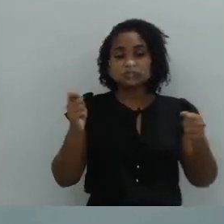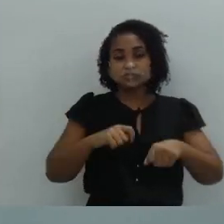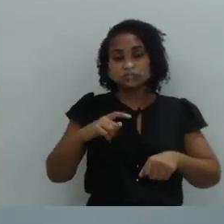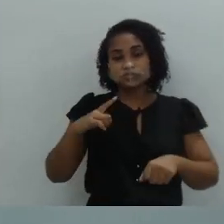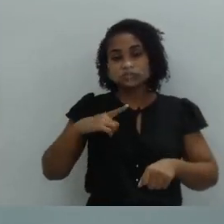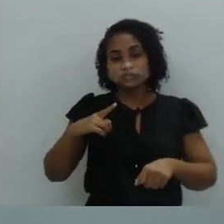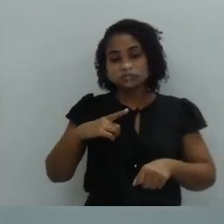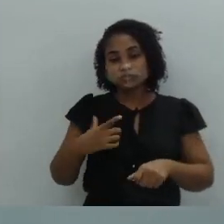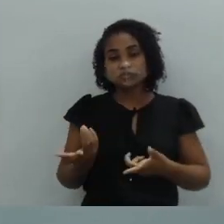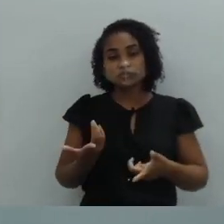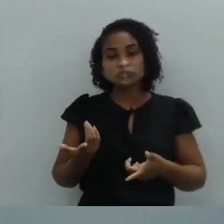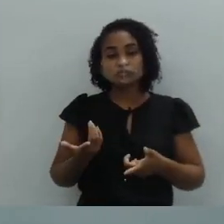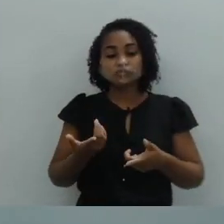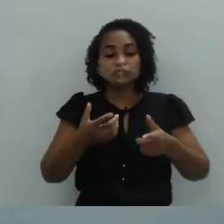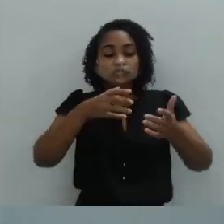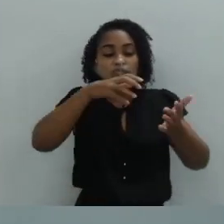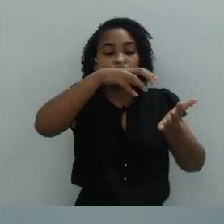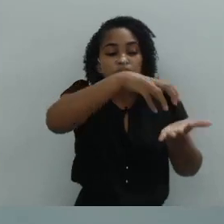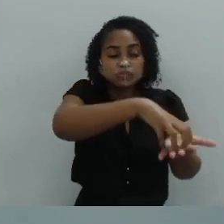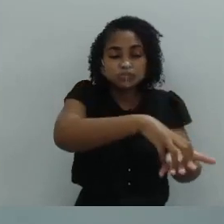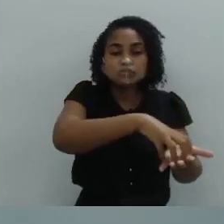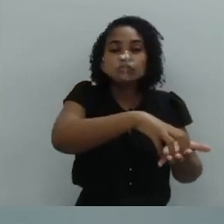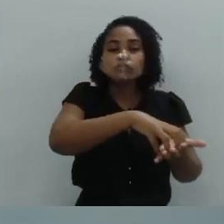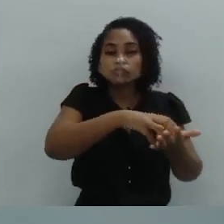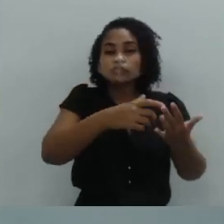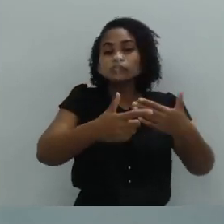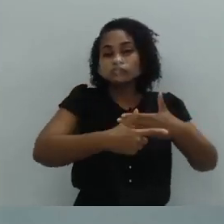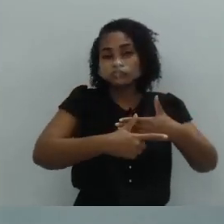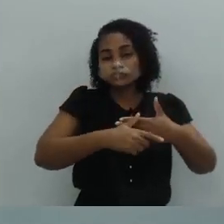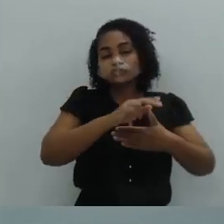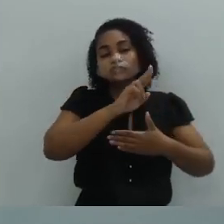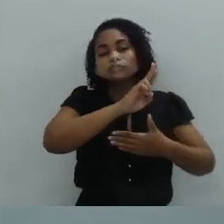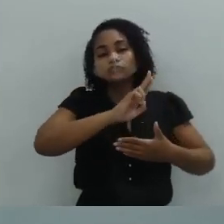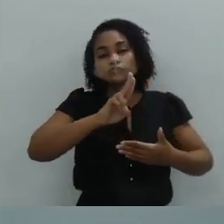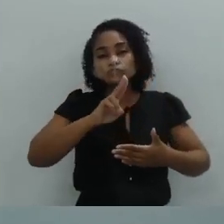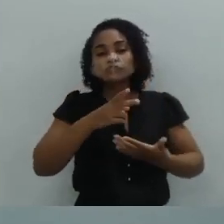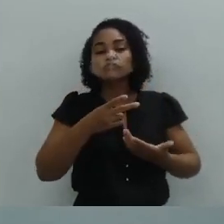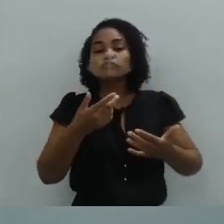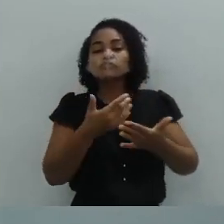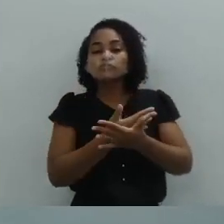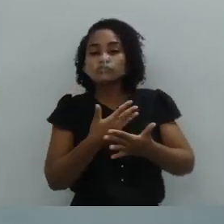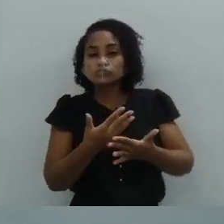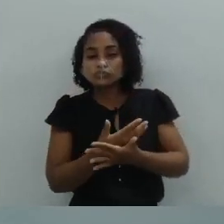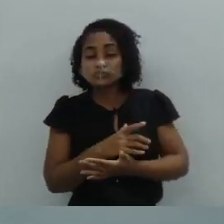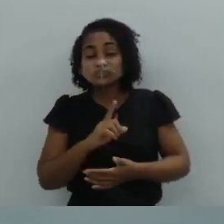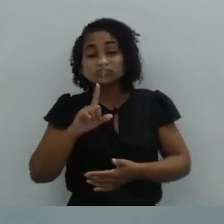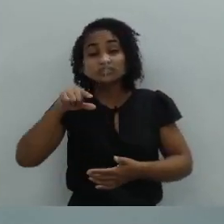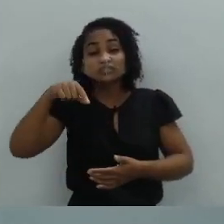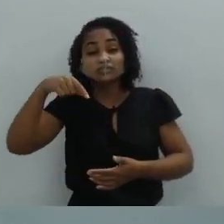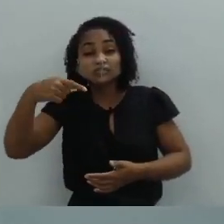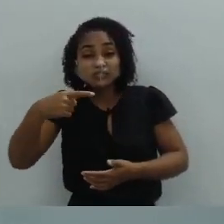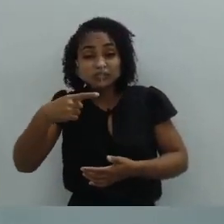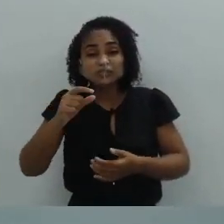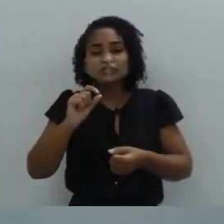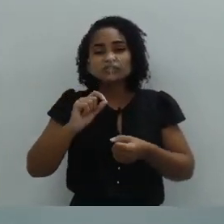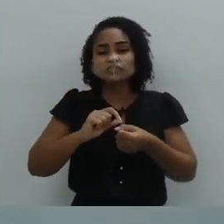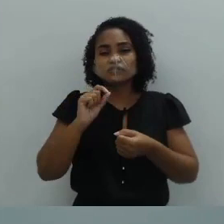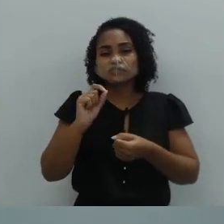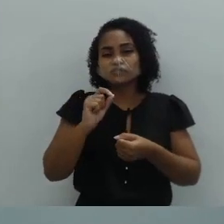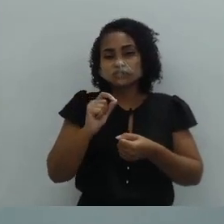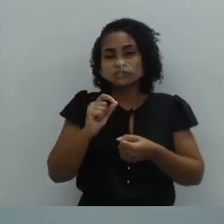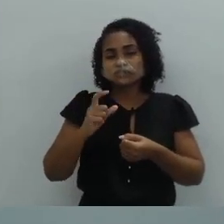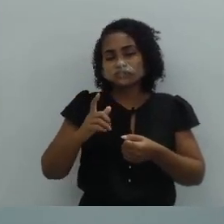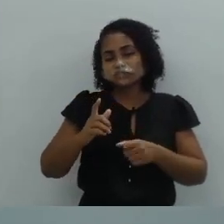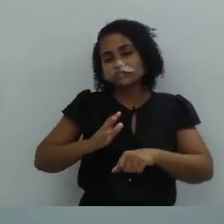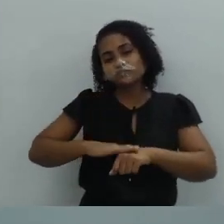vai falar sobre o cargo e o nome do prefeito da sua cidade. Depois disso, a gente vai para uma das